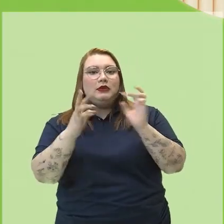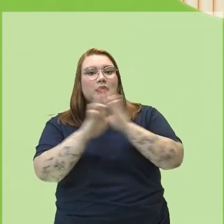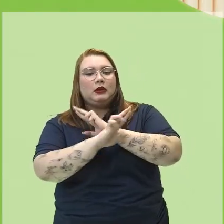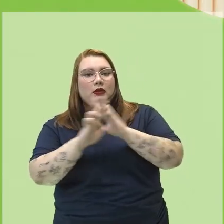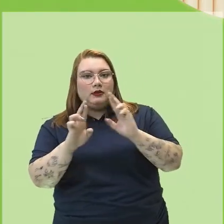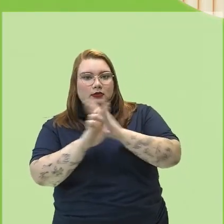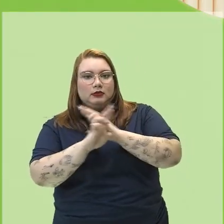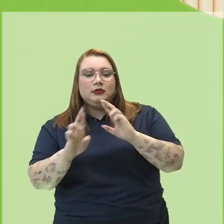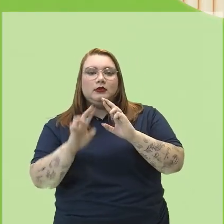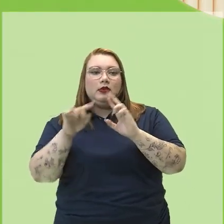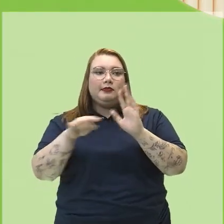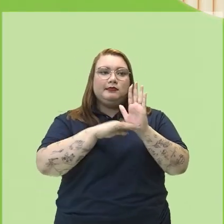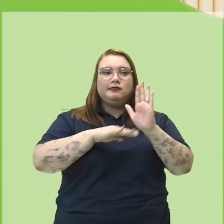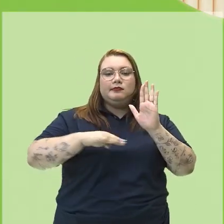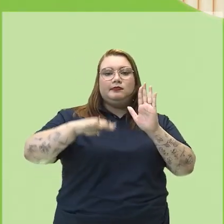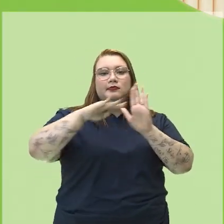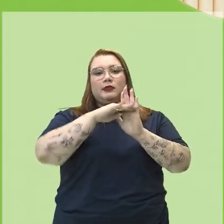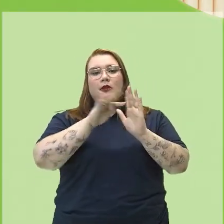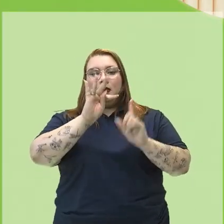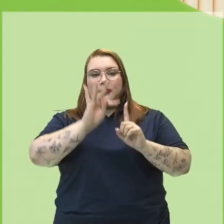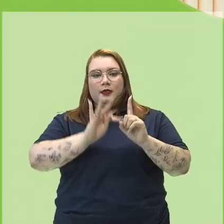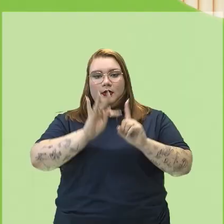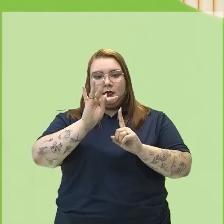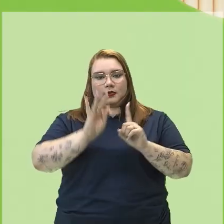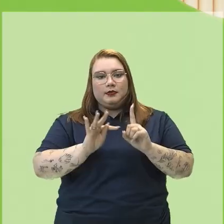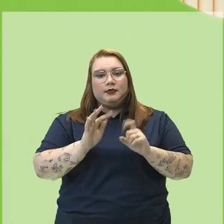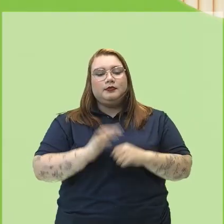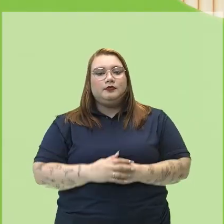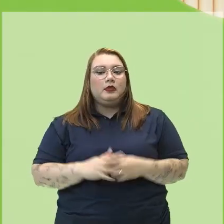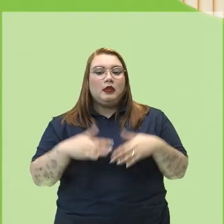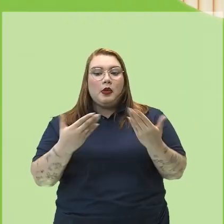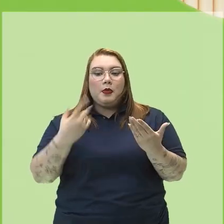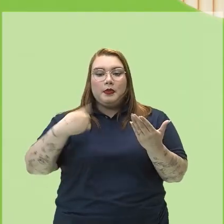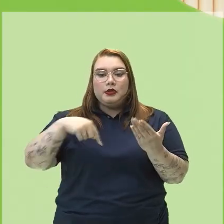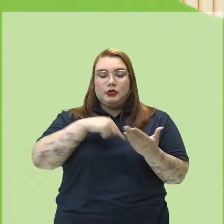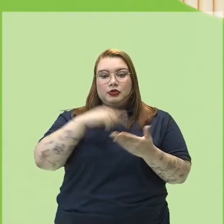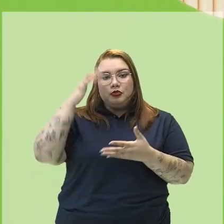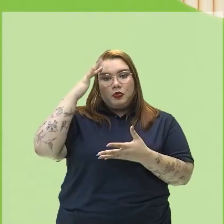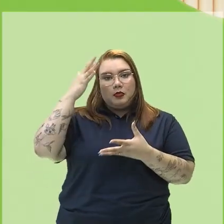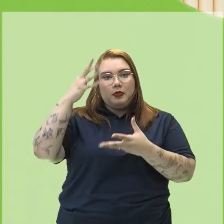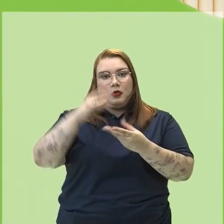relacionadas com esse aumento de temperatura. E aí, para a gente entender melhor